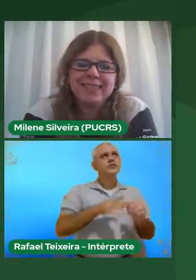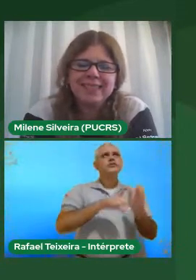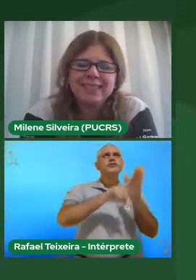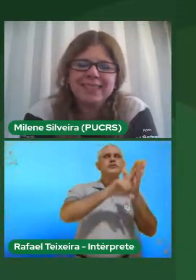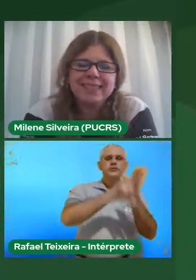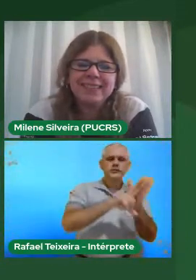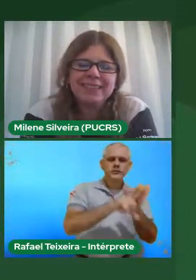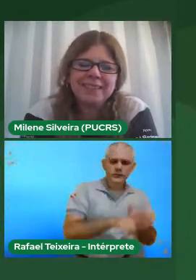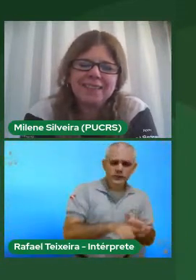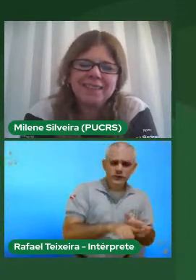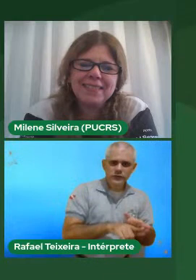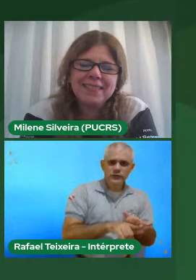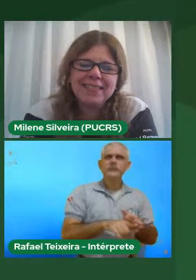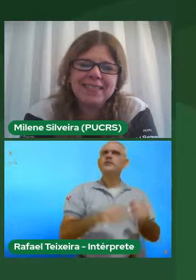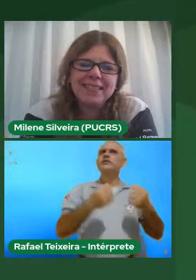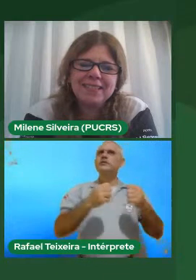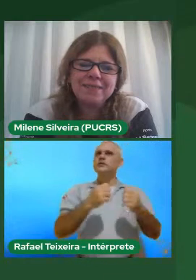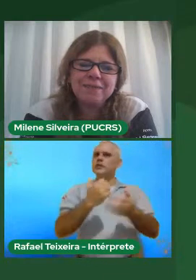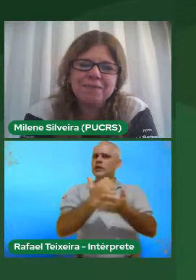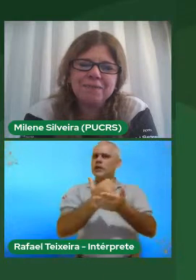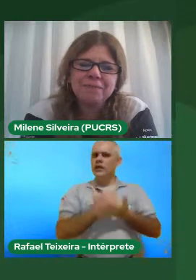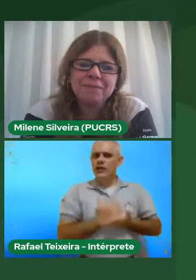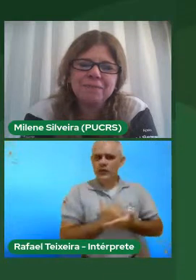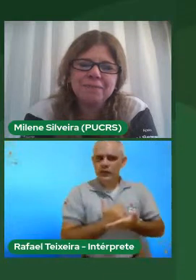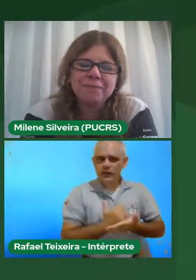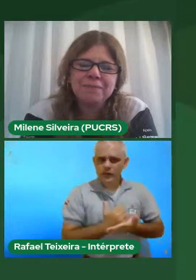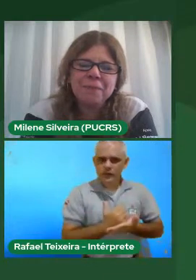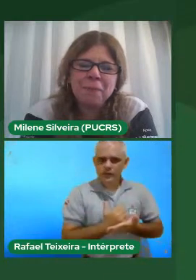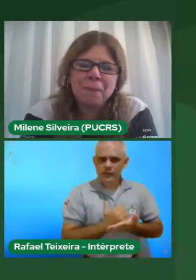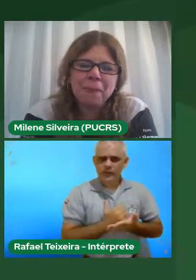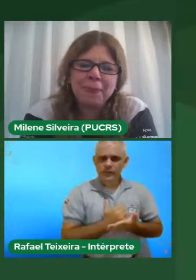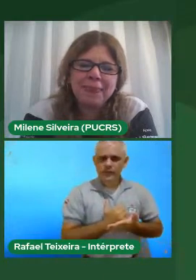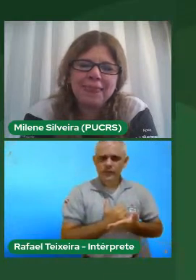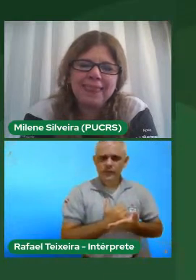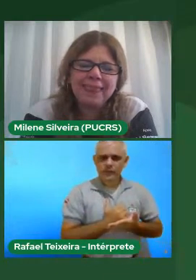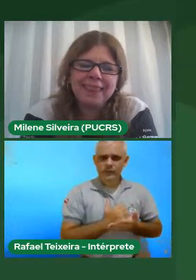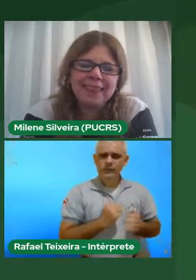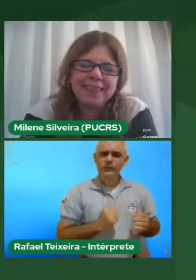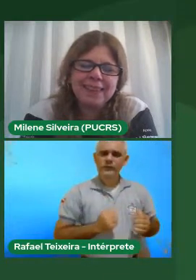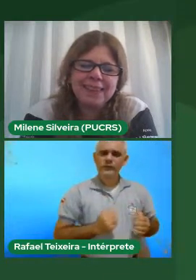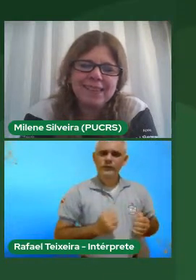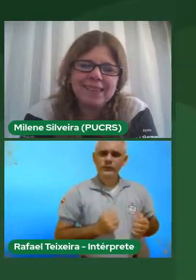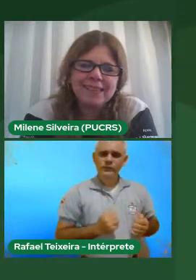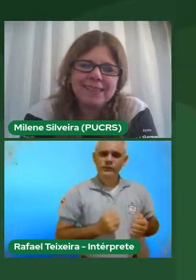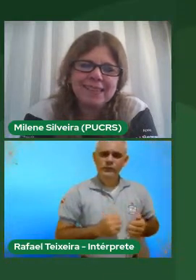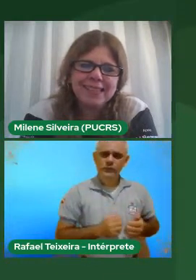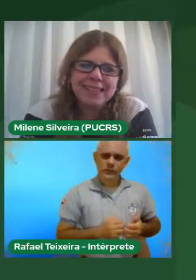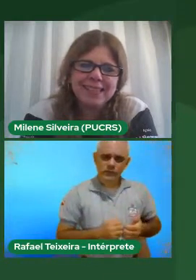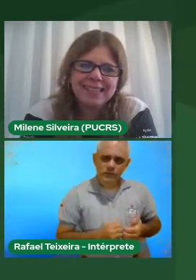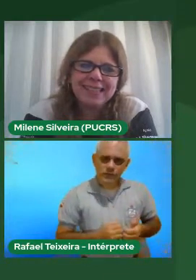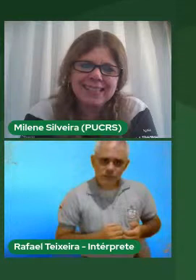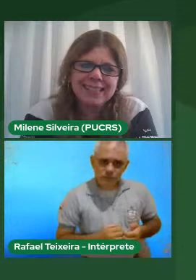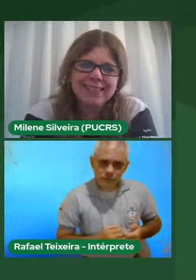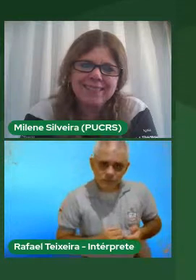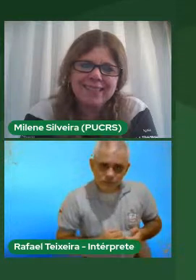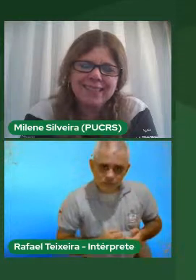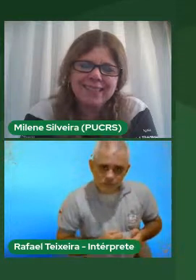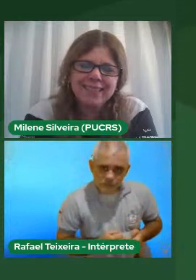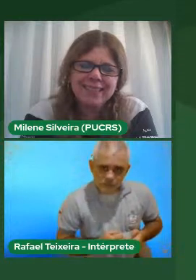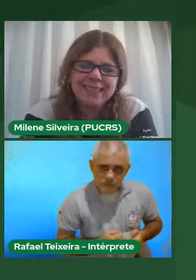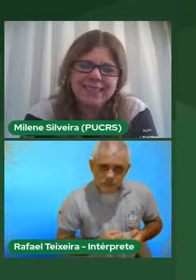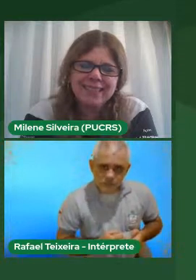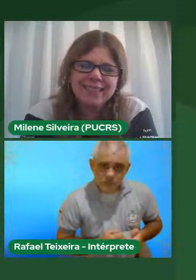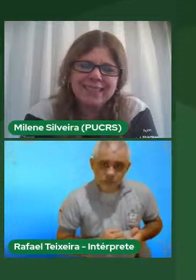ajuda. Era um tópico extremamente relevante e importante para a IHC. E tinha também um participante